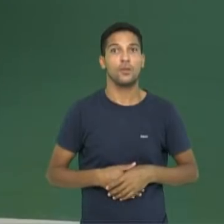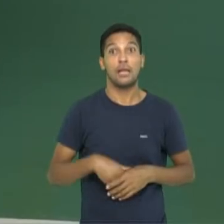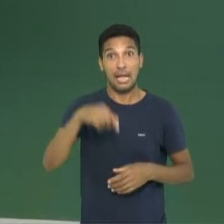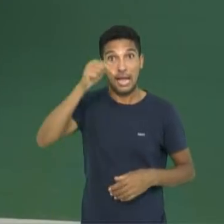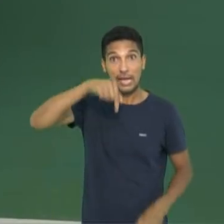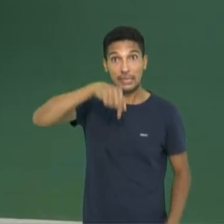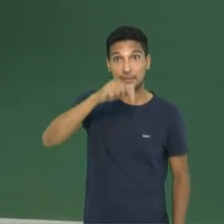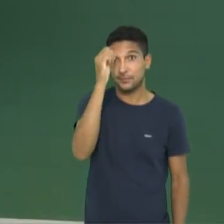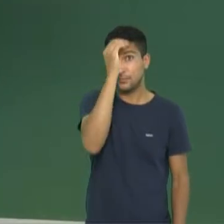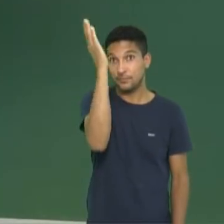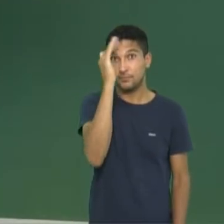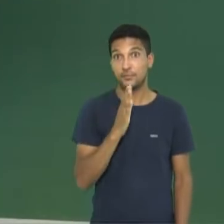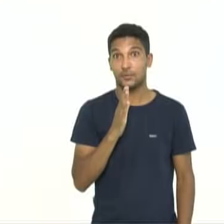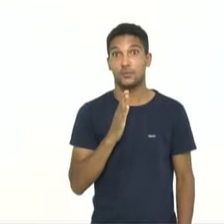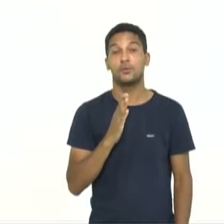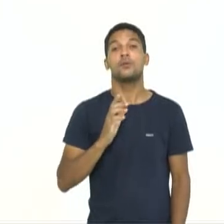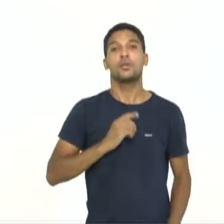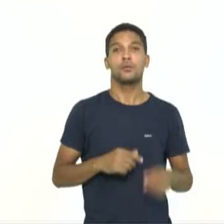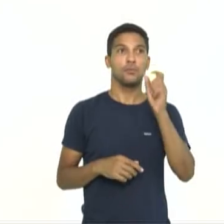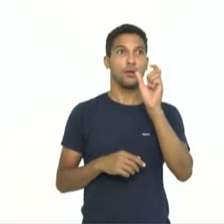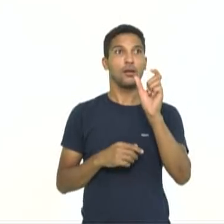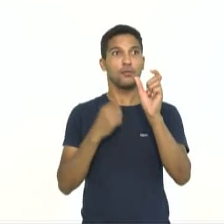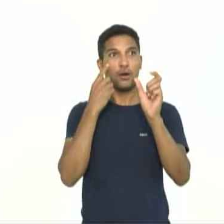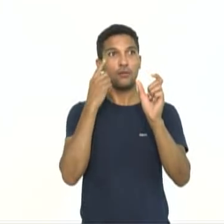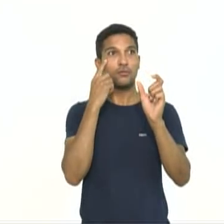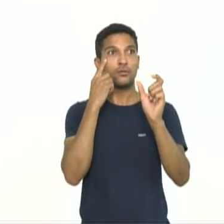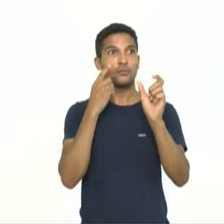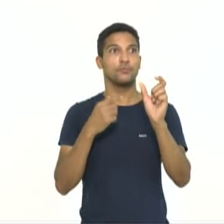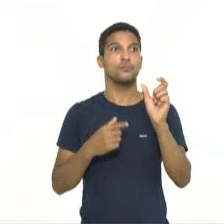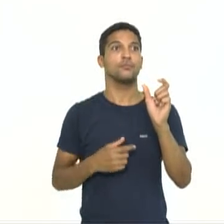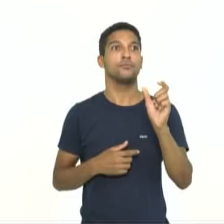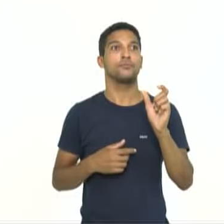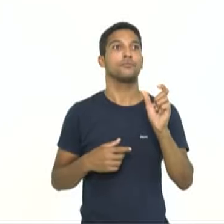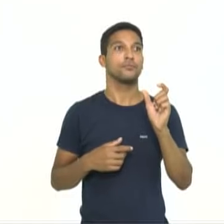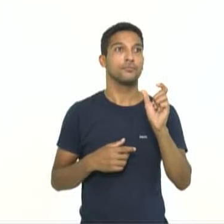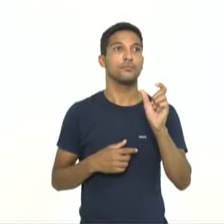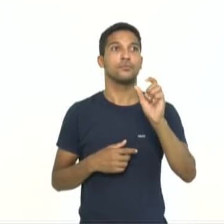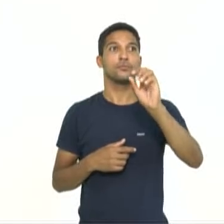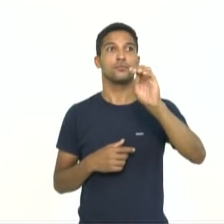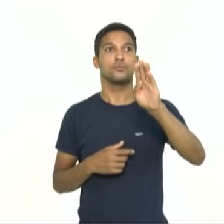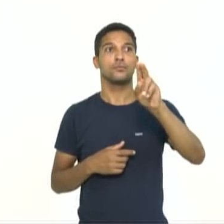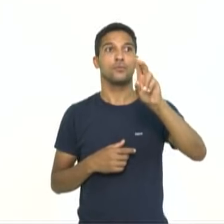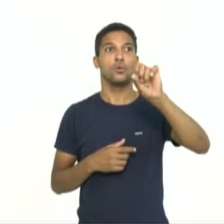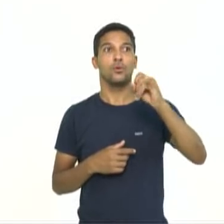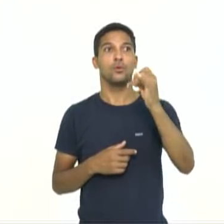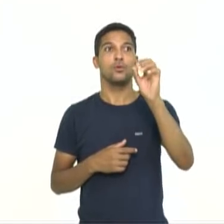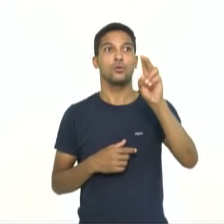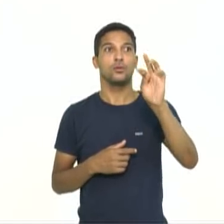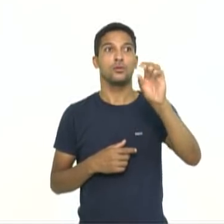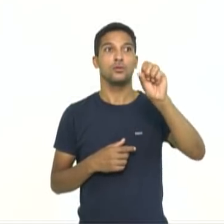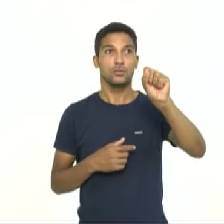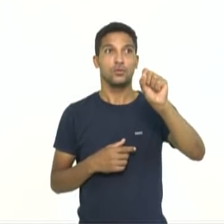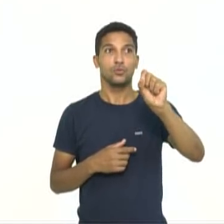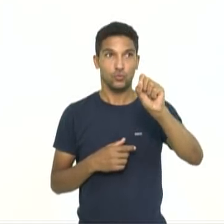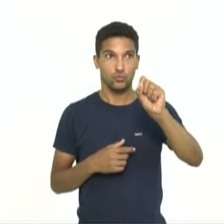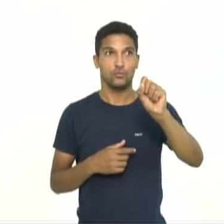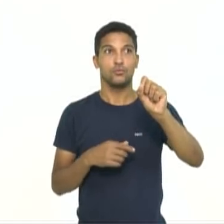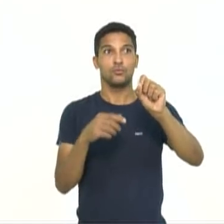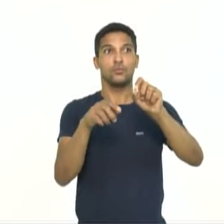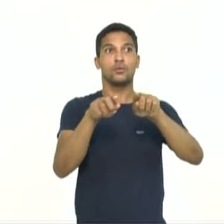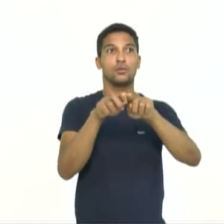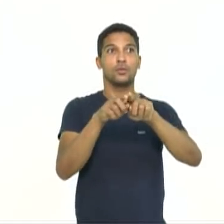uma luta ou uma arte marcial, mas sim algo para ser usado dentro da escola para trazer esse benefício